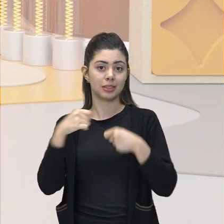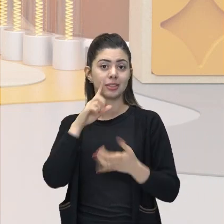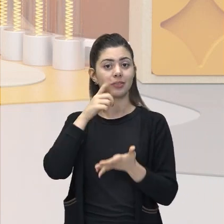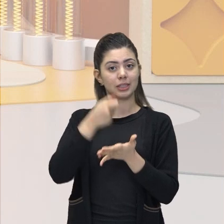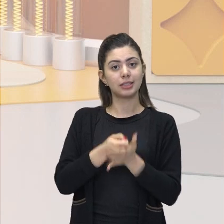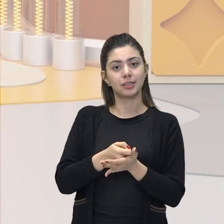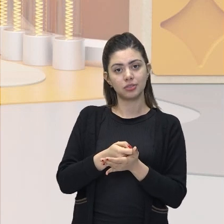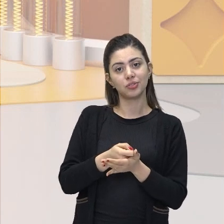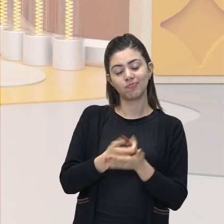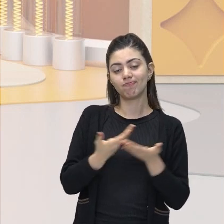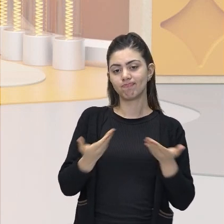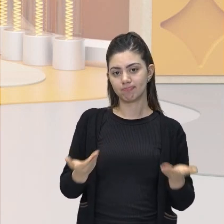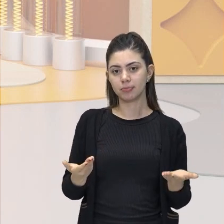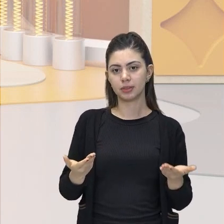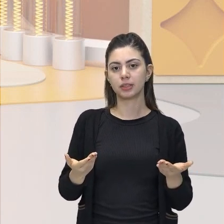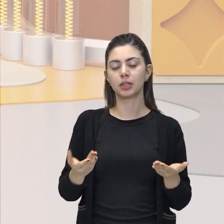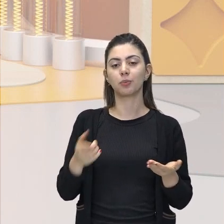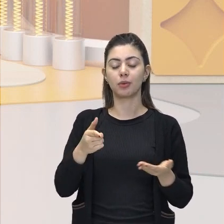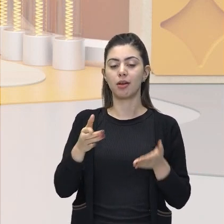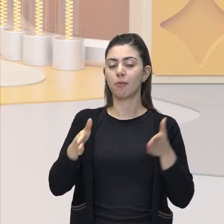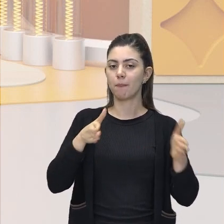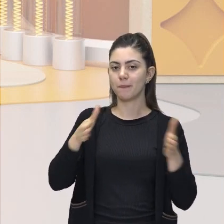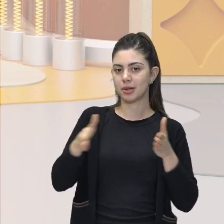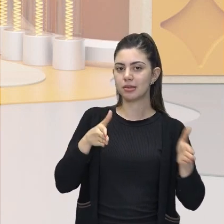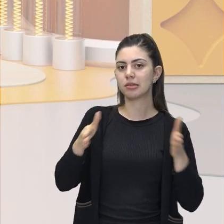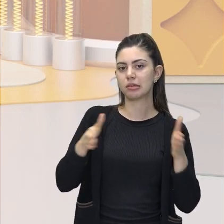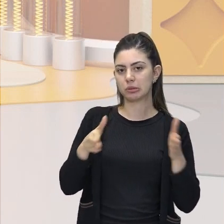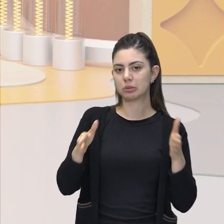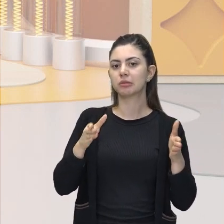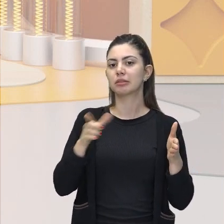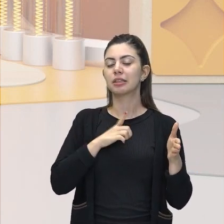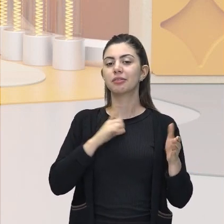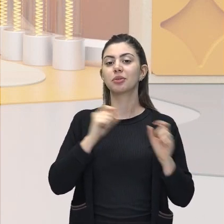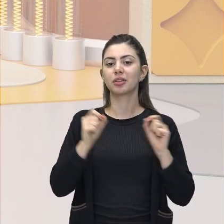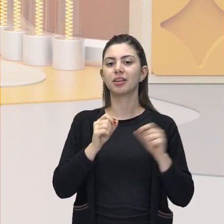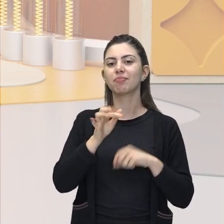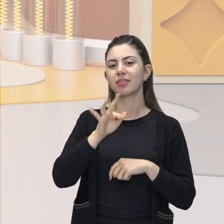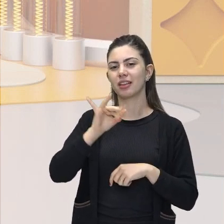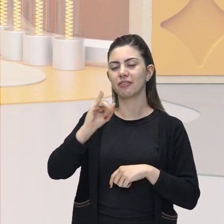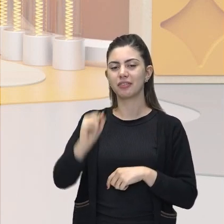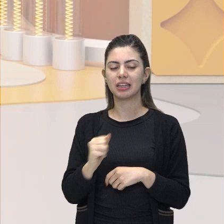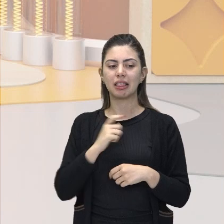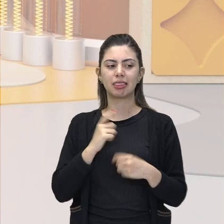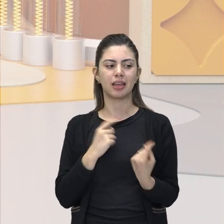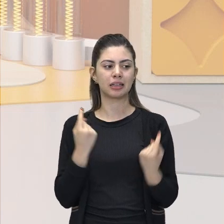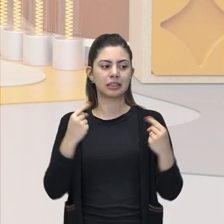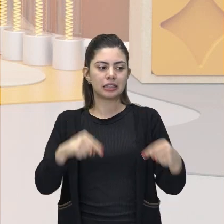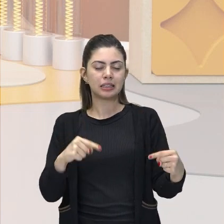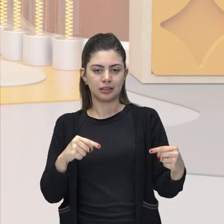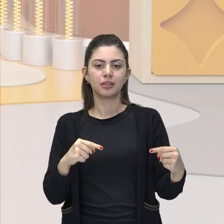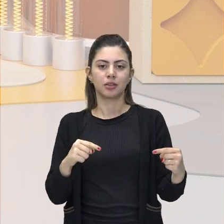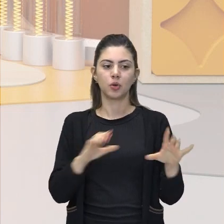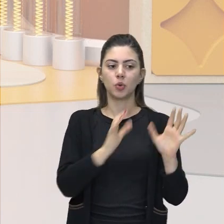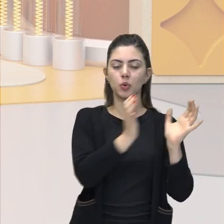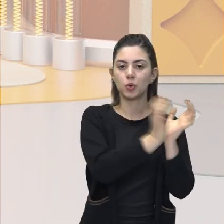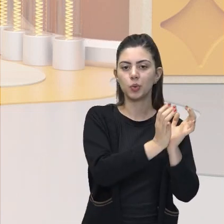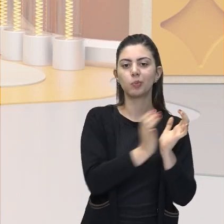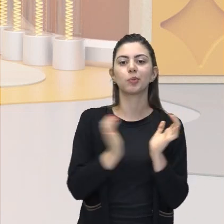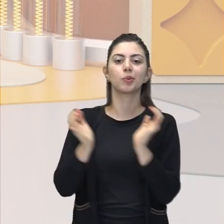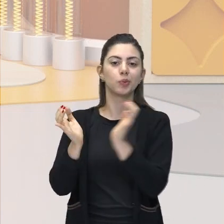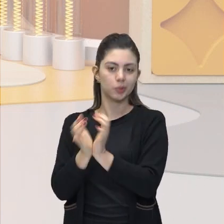socialista, certo? Então, a Guerra Fria, ela foi aquele momento que a gente tem essa tensão entre os países, entre os grupos de países desses